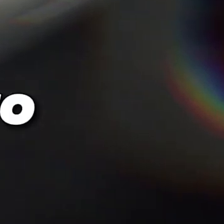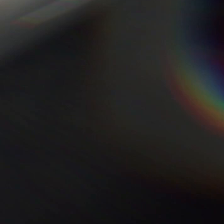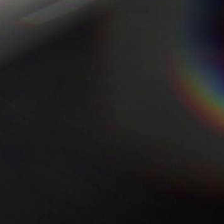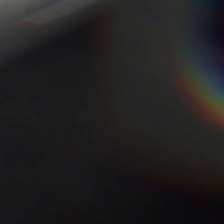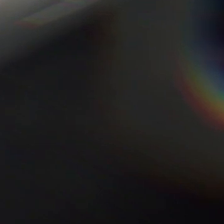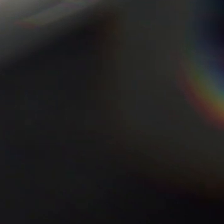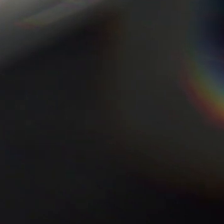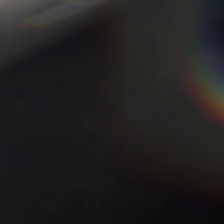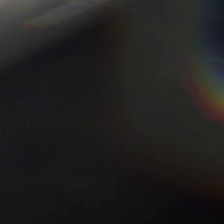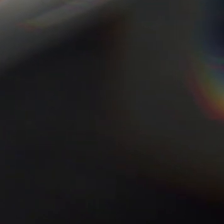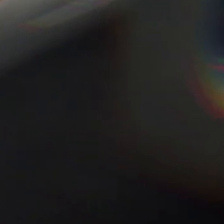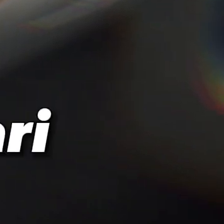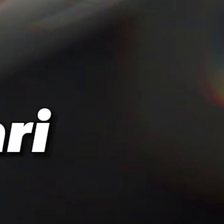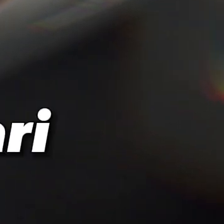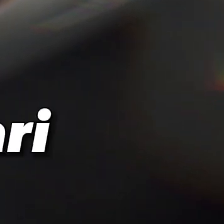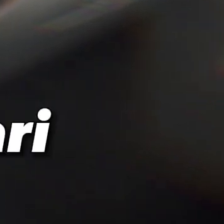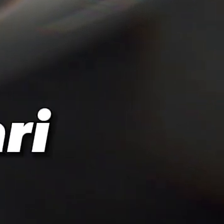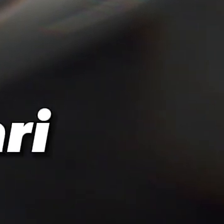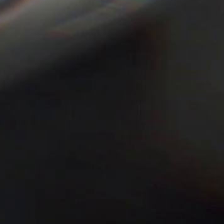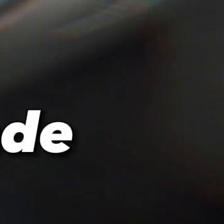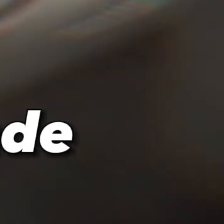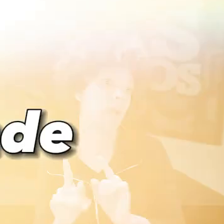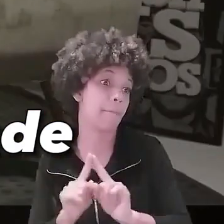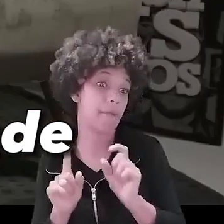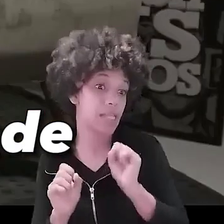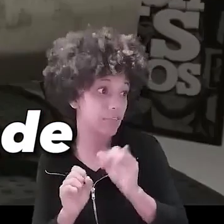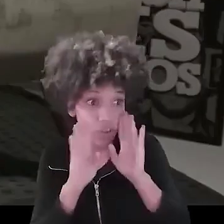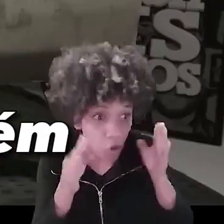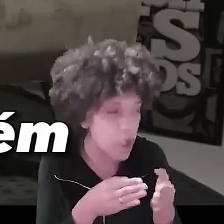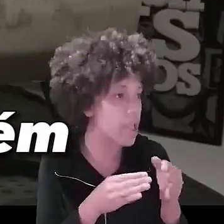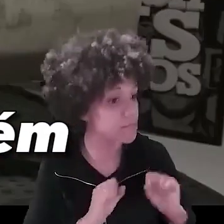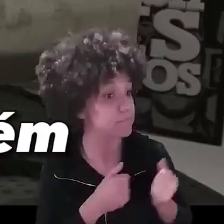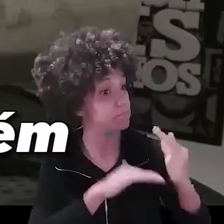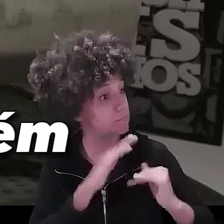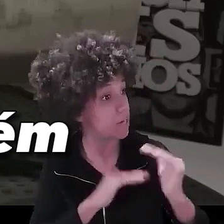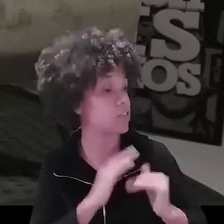pro abismo, ela vai pisar com tudo. Mas se você girar essa Ferrari para um lugar de produtividade, ela